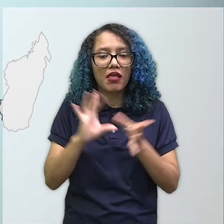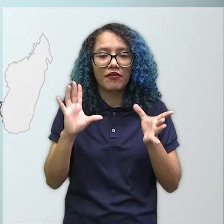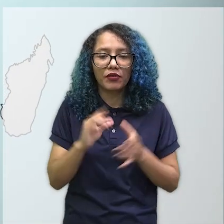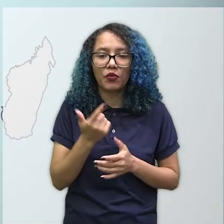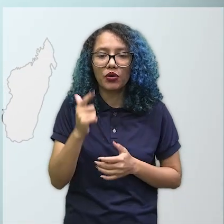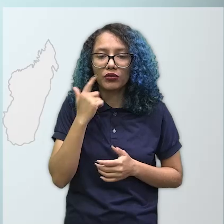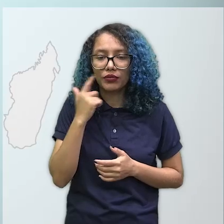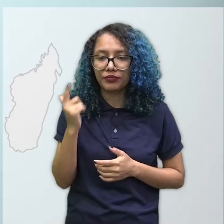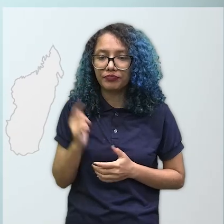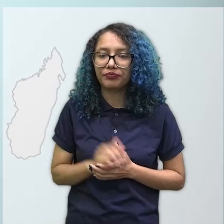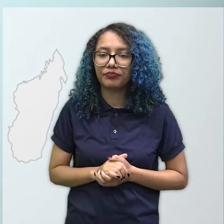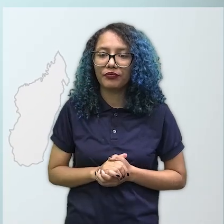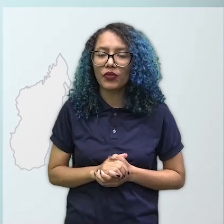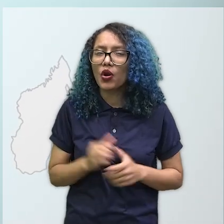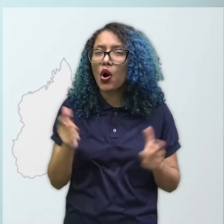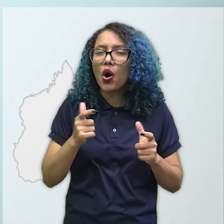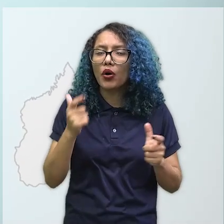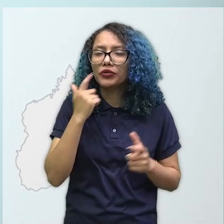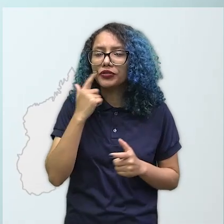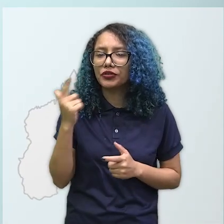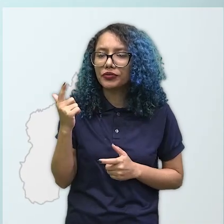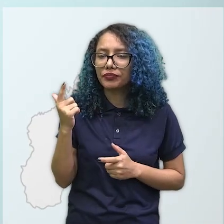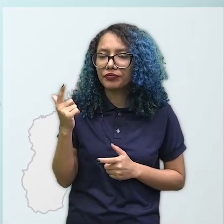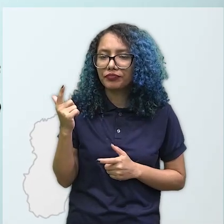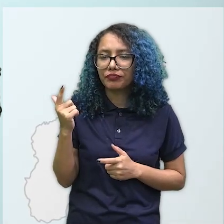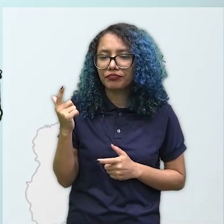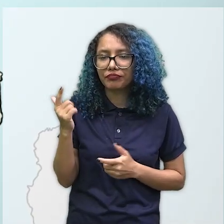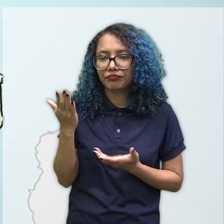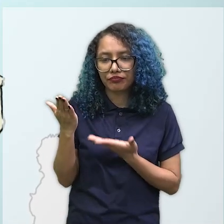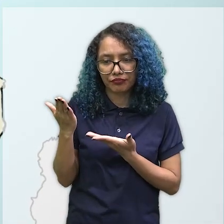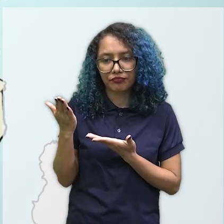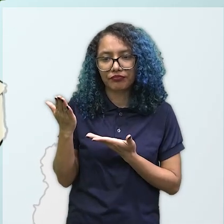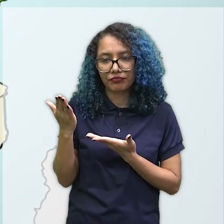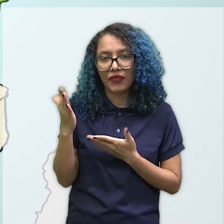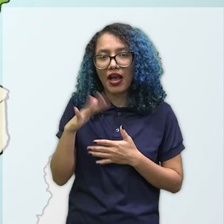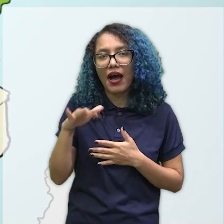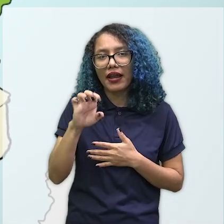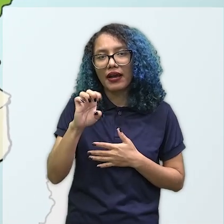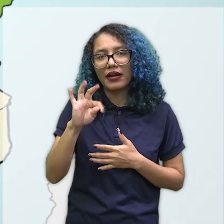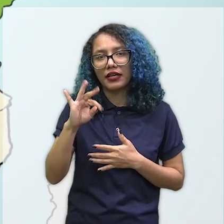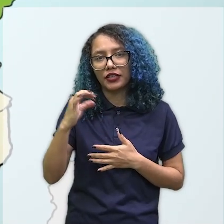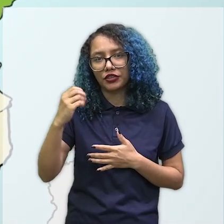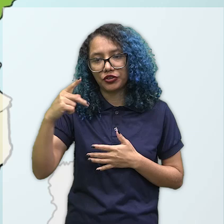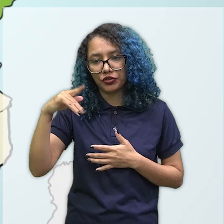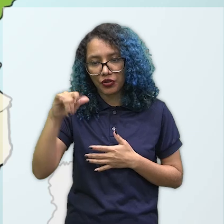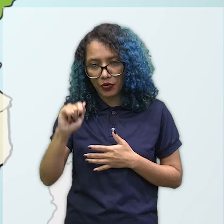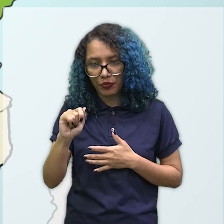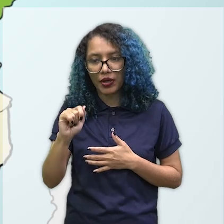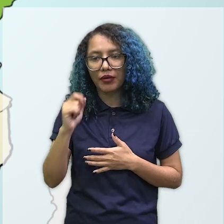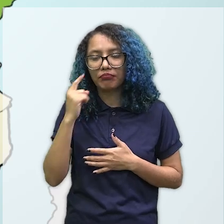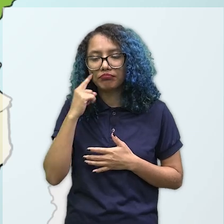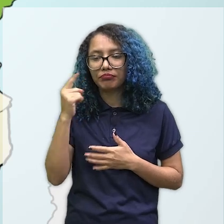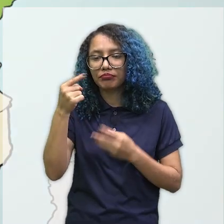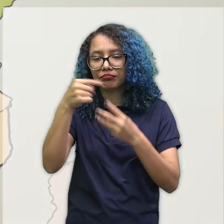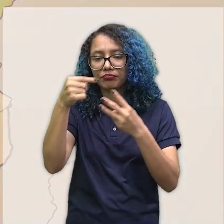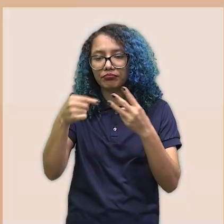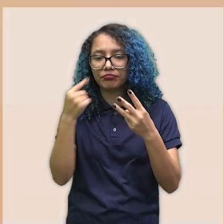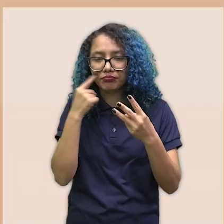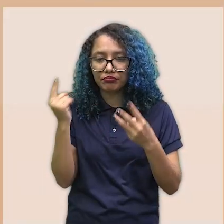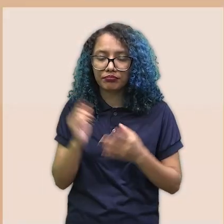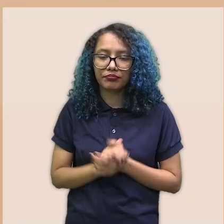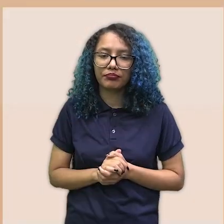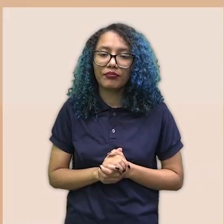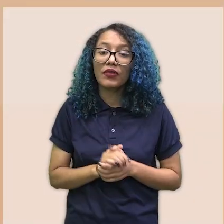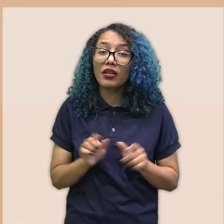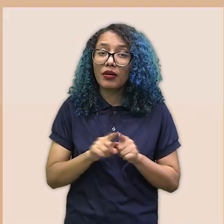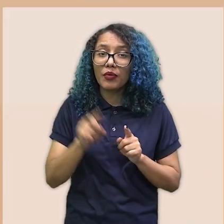Oromo habita a região do Chifre da África, que engloba a Etiópia, Quênia e Somália. Apresentam